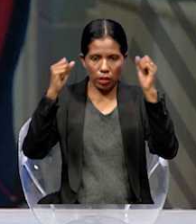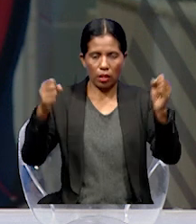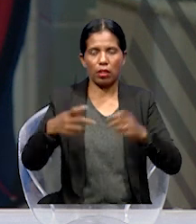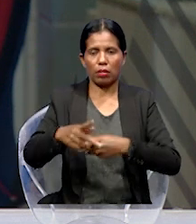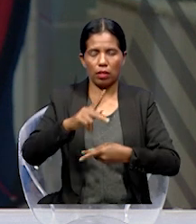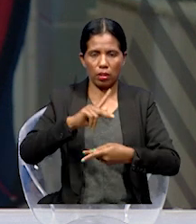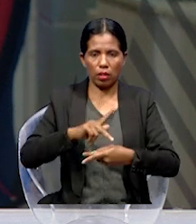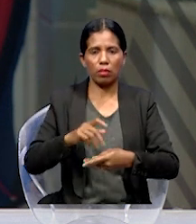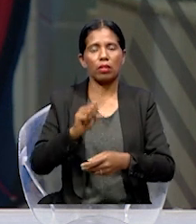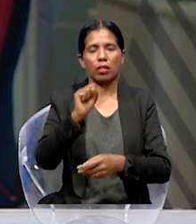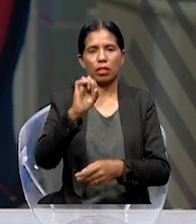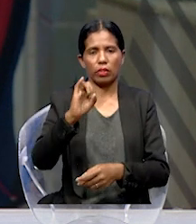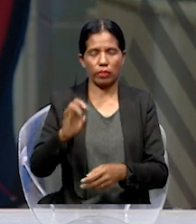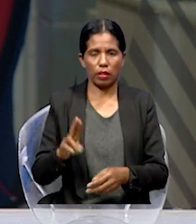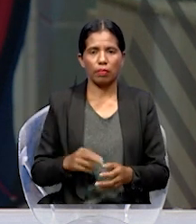Civil.